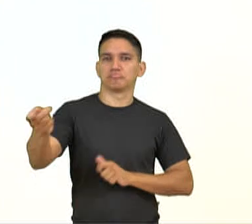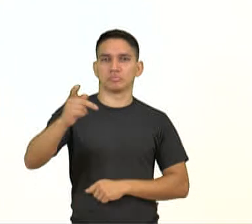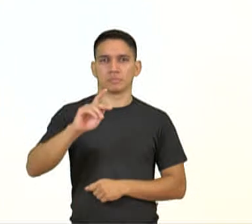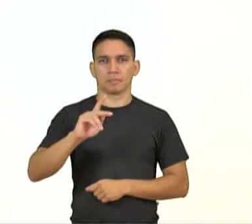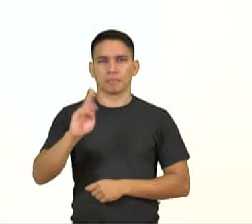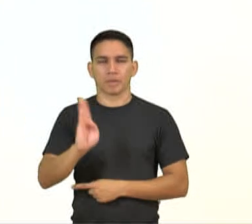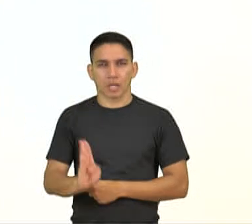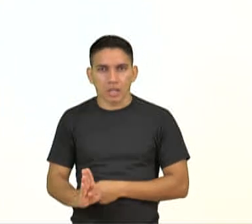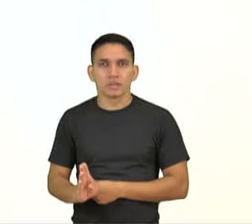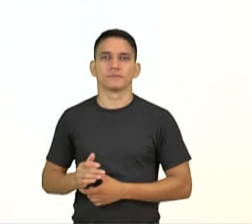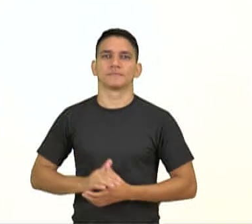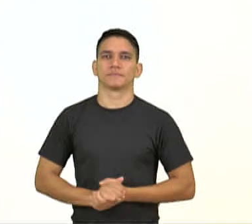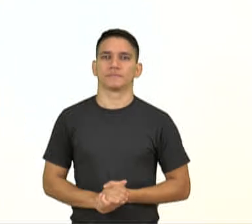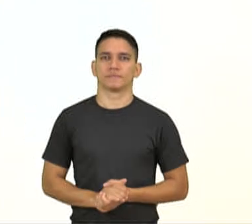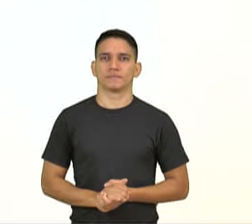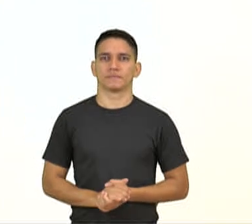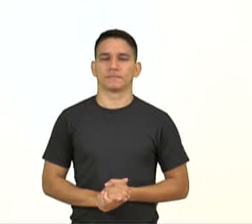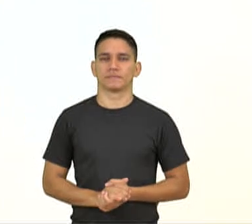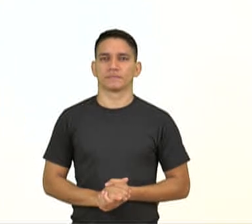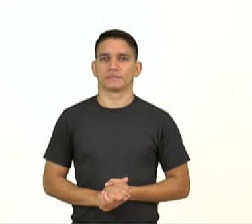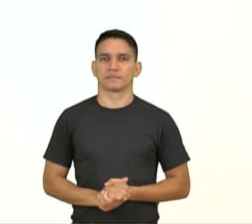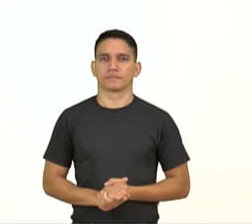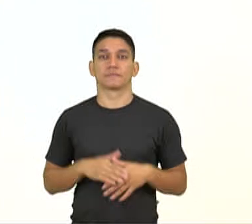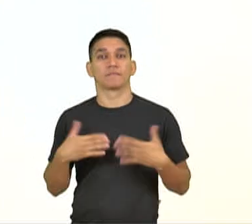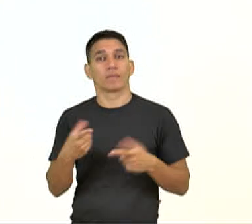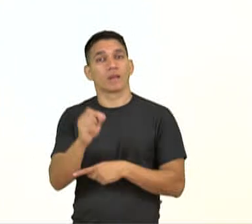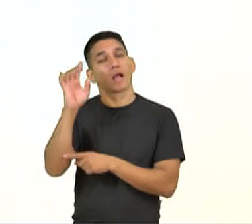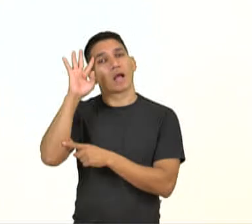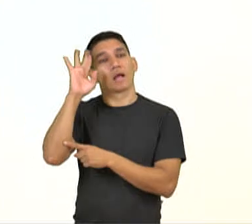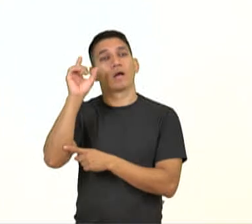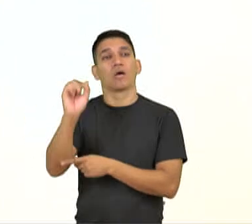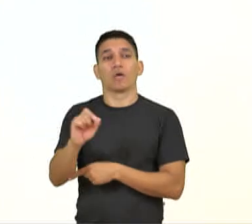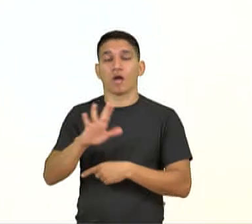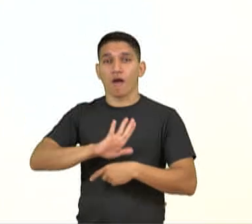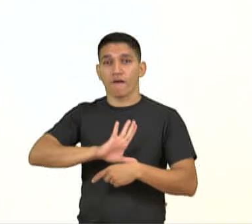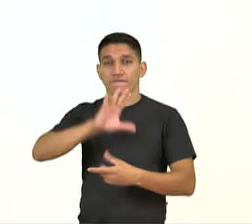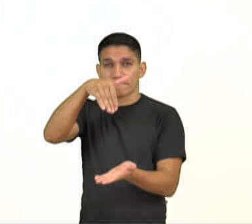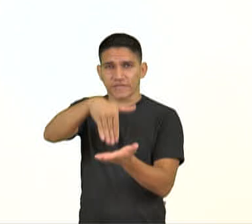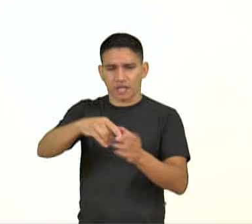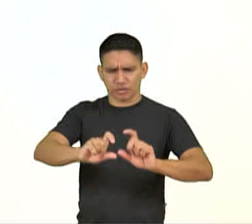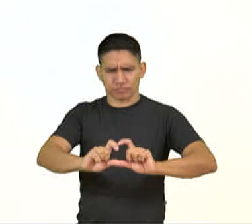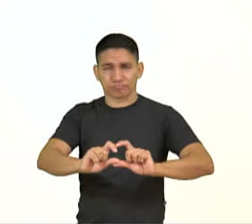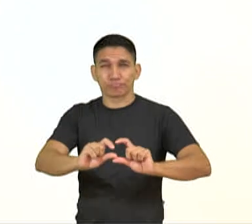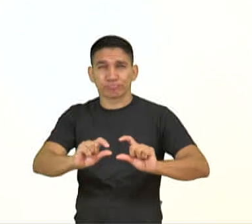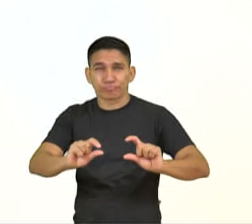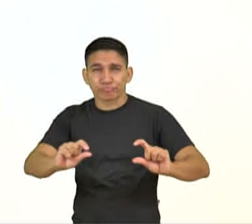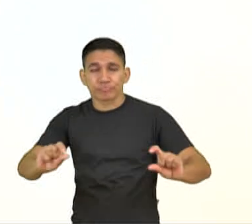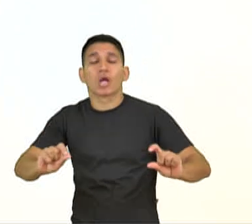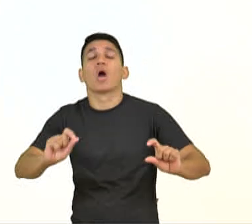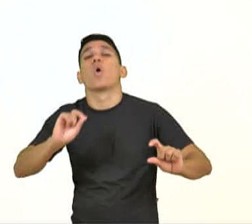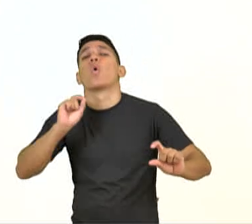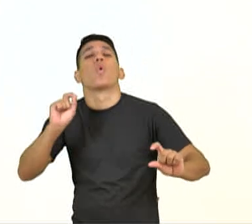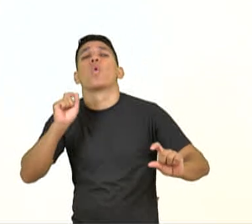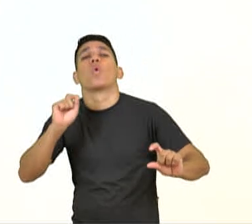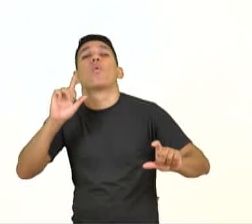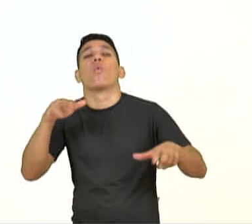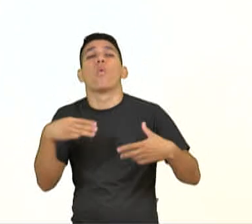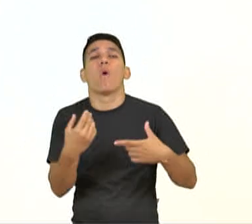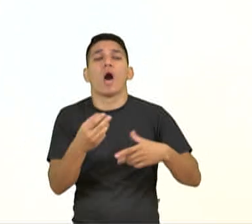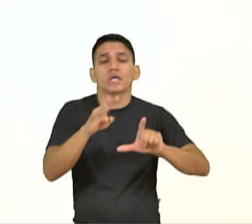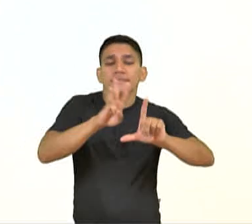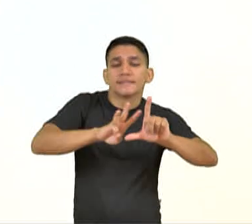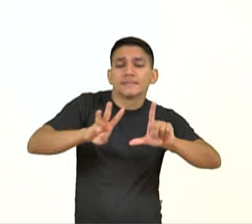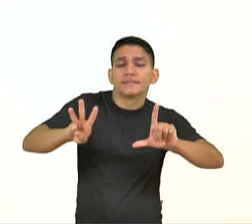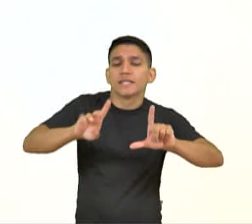em território brasileiro. E aí a gente tem aqui ao final, então, para você, de onde, né, de qual site